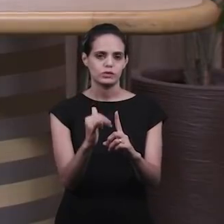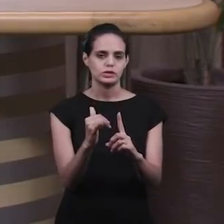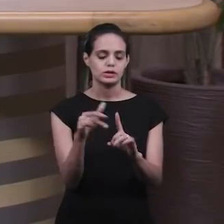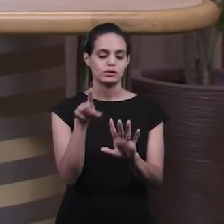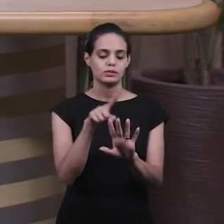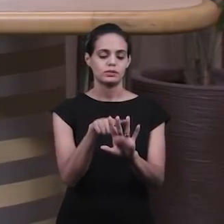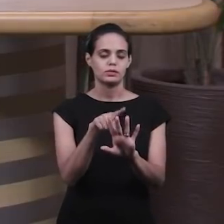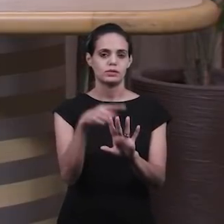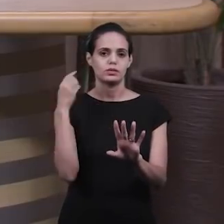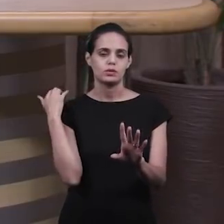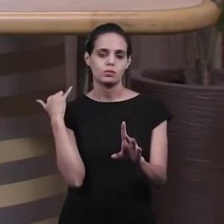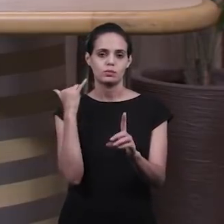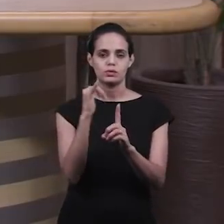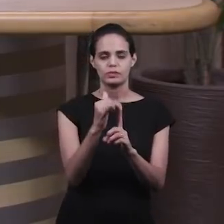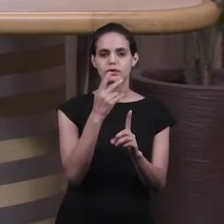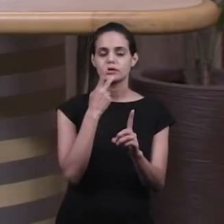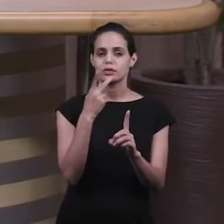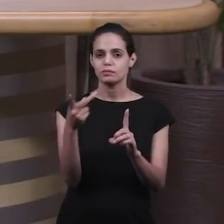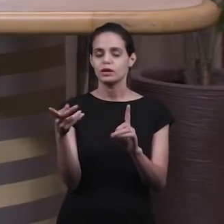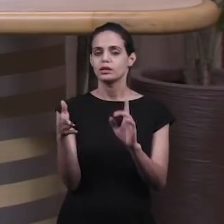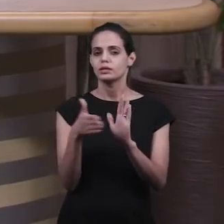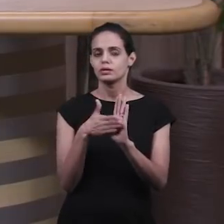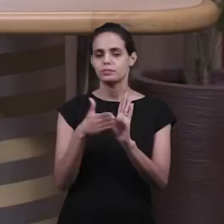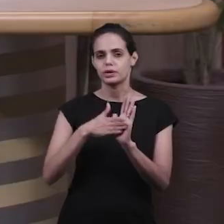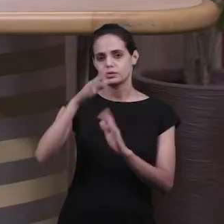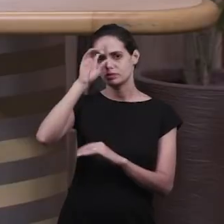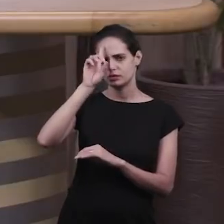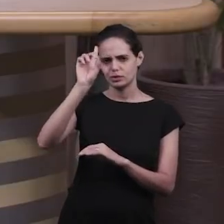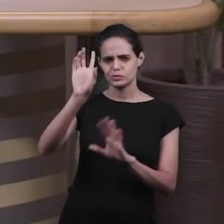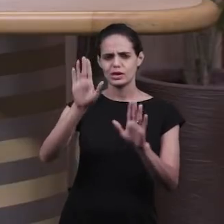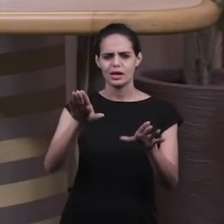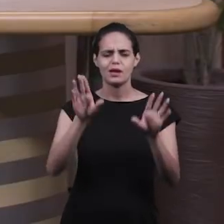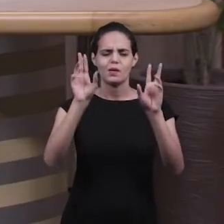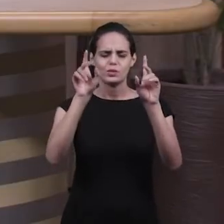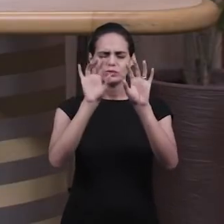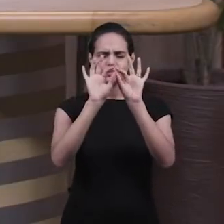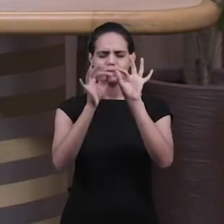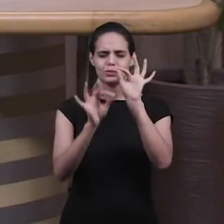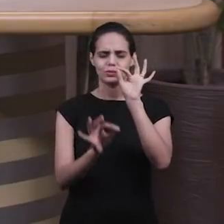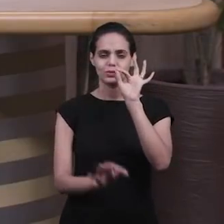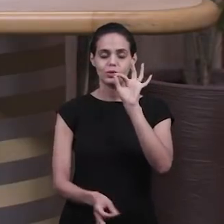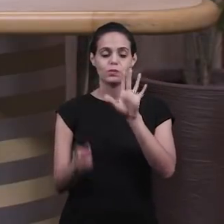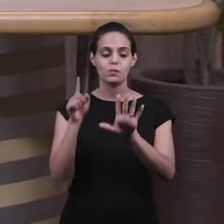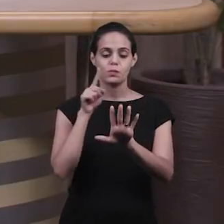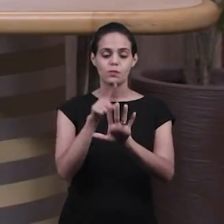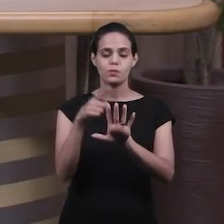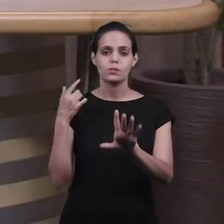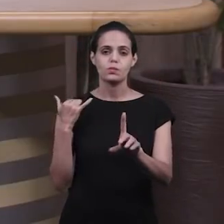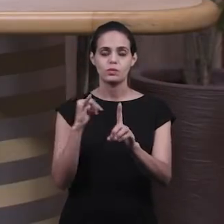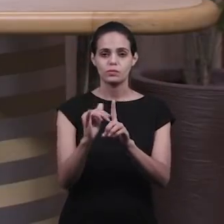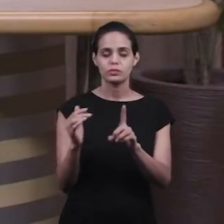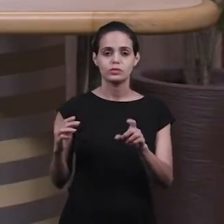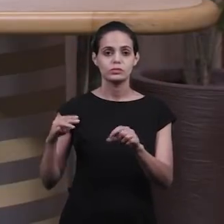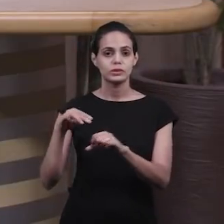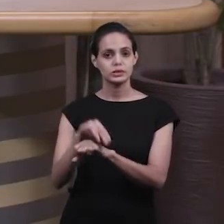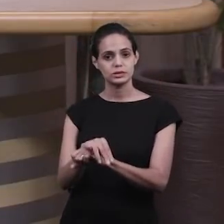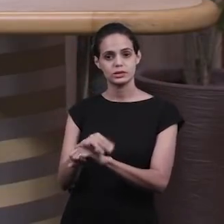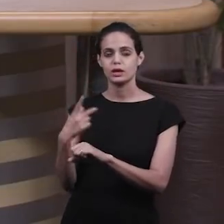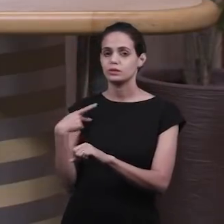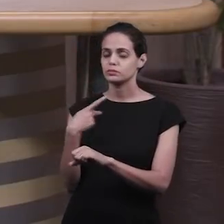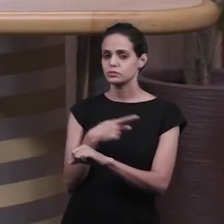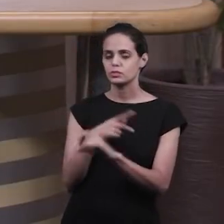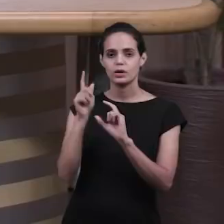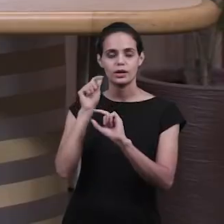Deus. É um assunto muito mais longo, porque sim, o profeta ali no ministério é